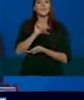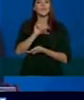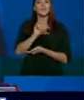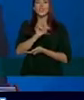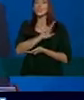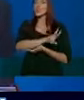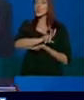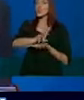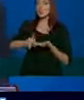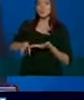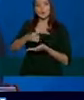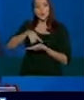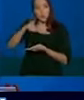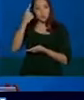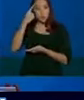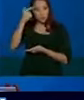avaliarem.